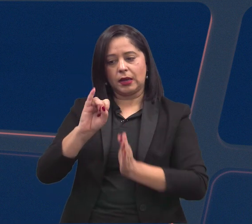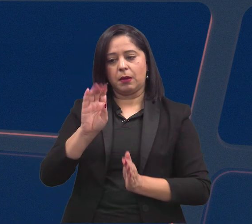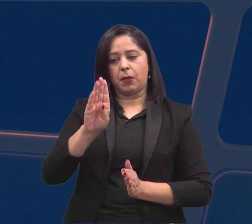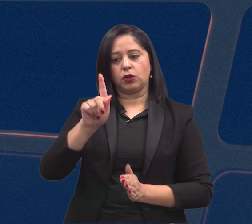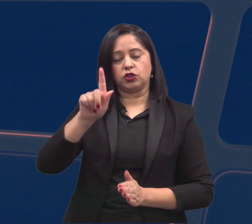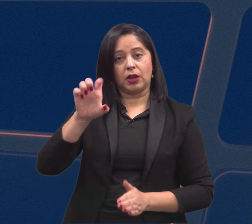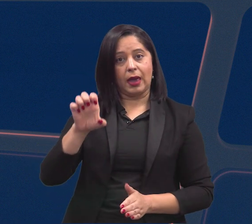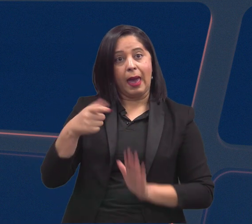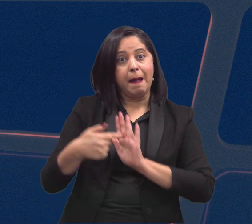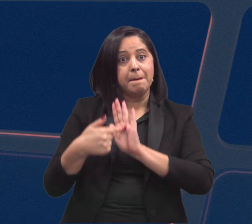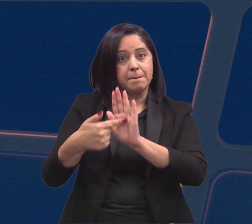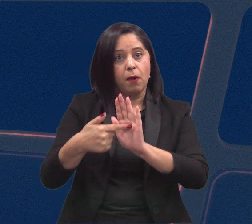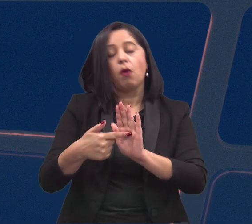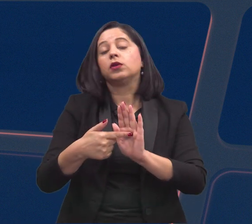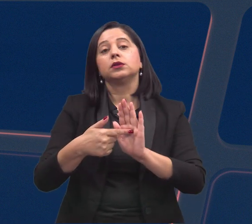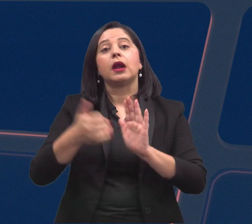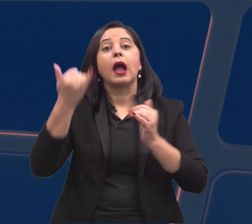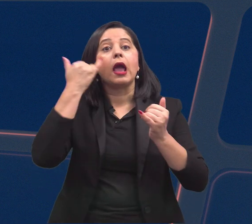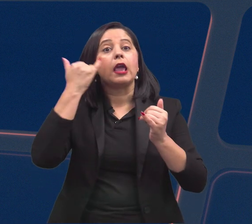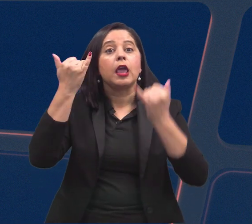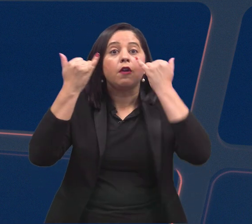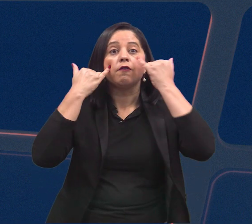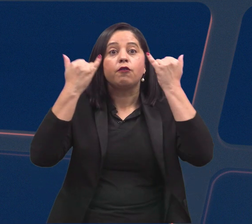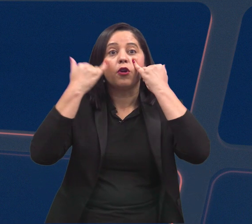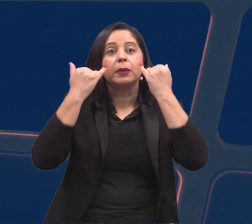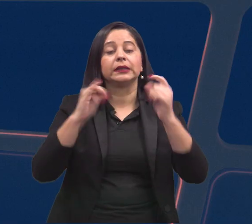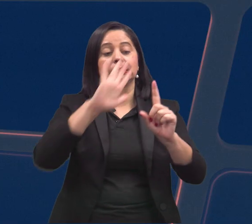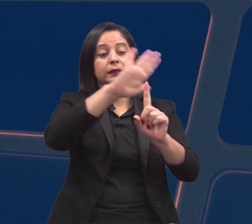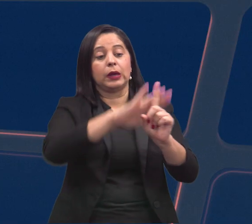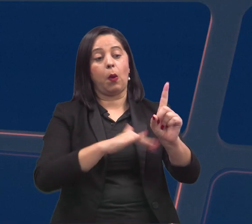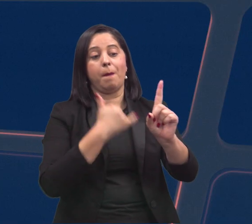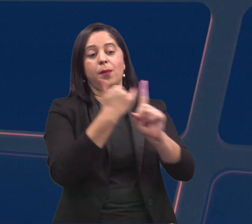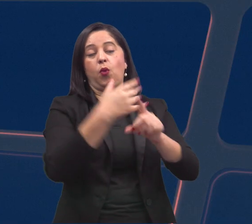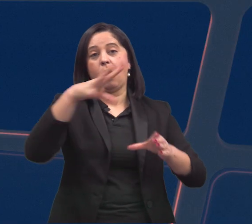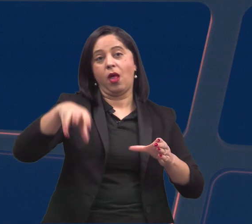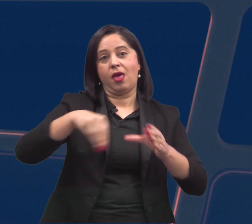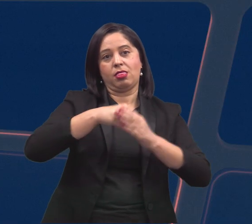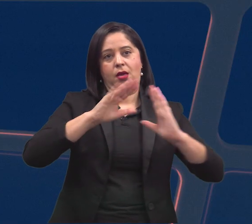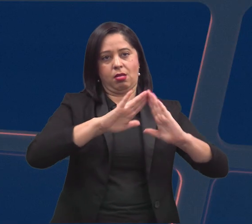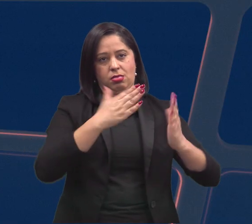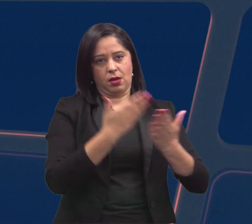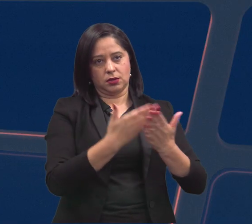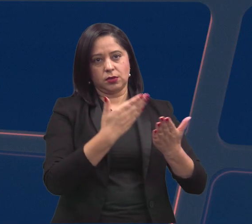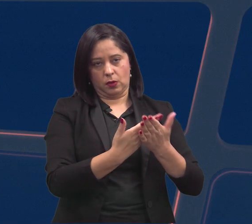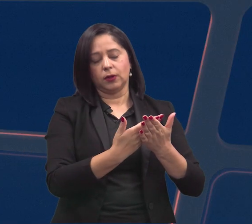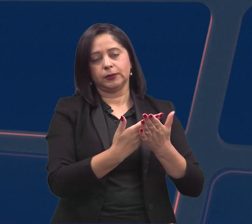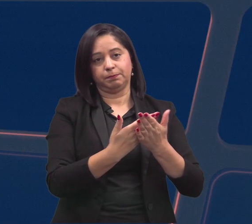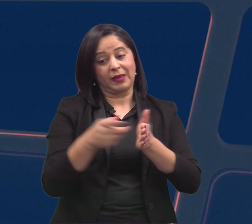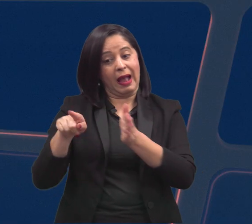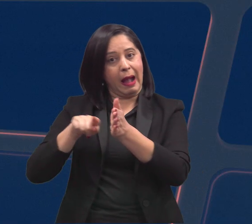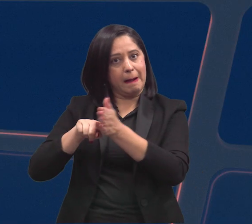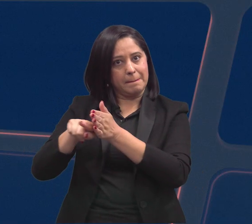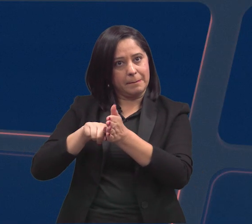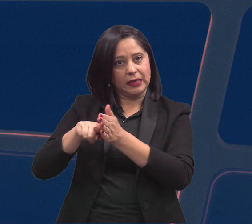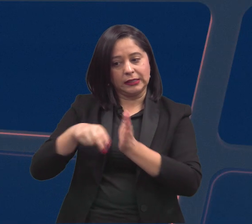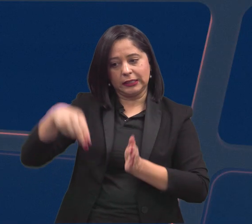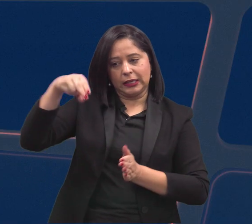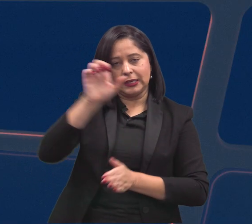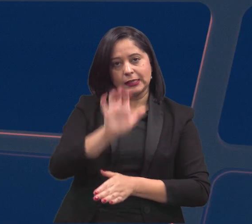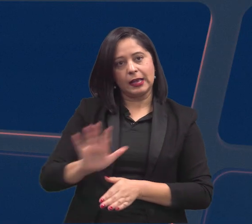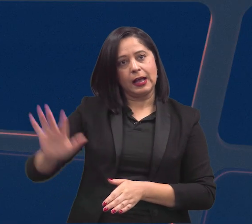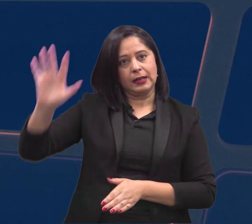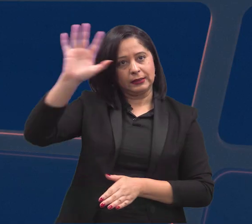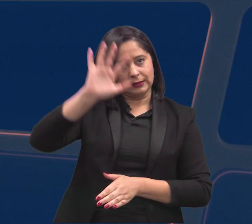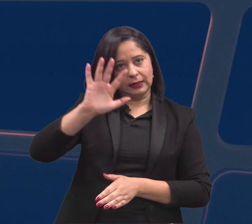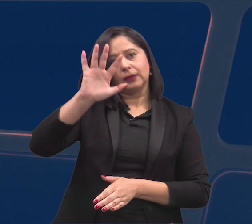pelo IBGE traz dados atualizados sobre casos de bullying no ambiente escolar. De acordo com os dados da Pesquisa Nacional